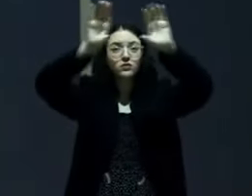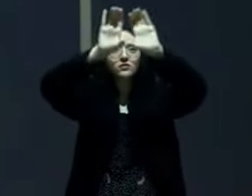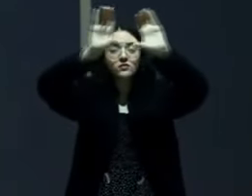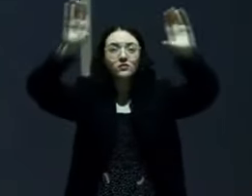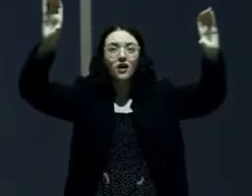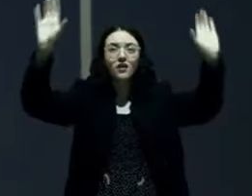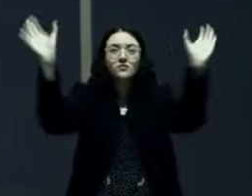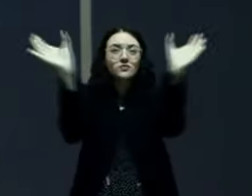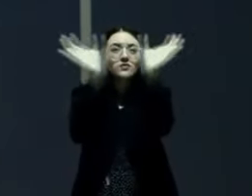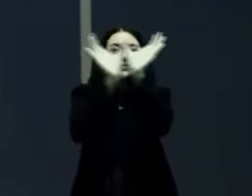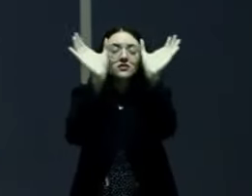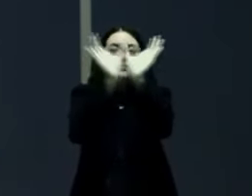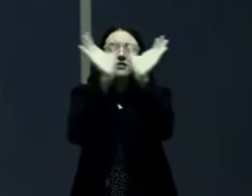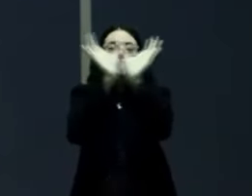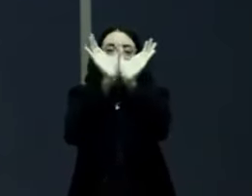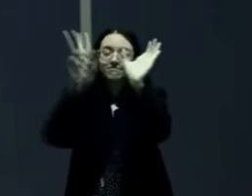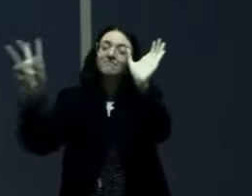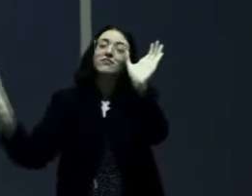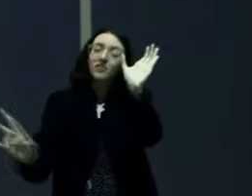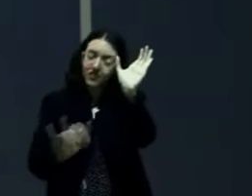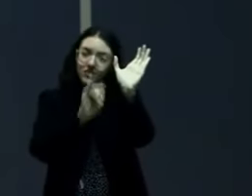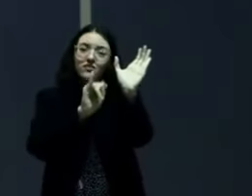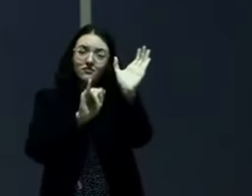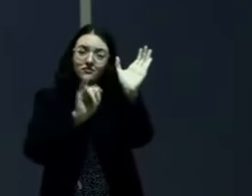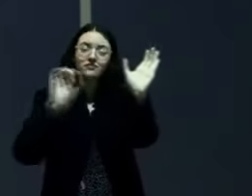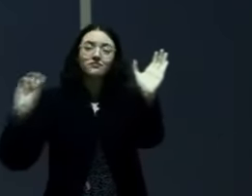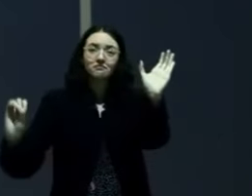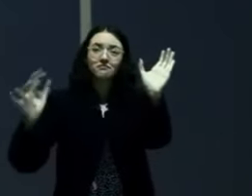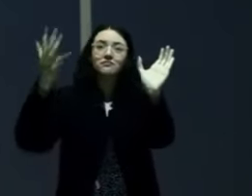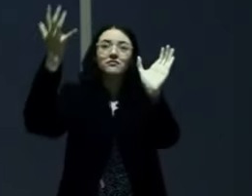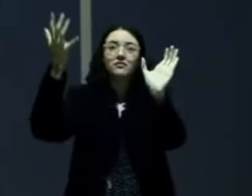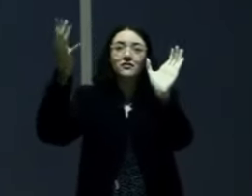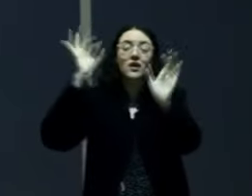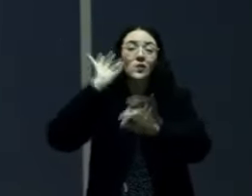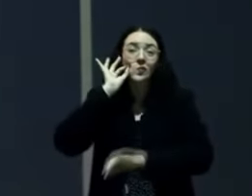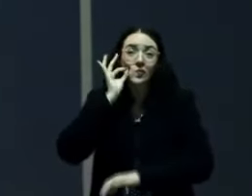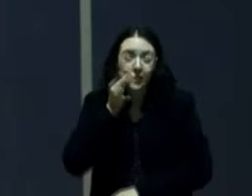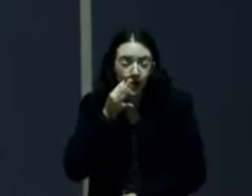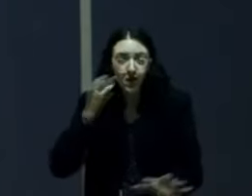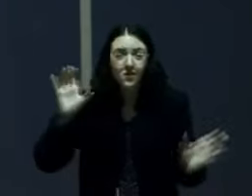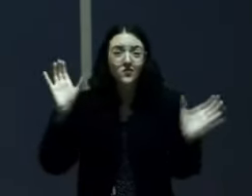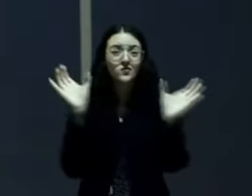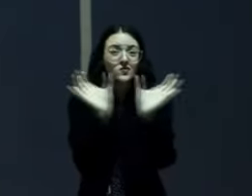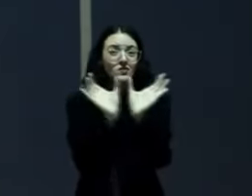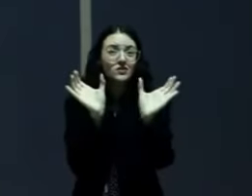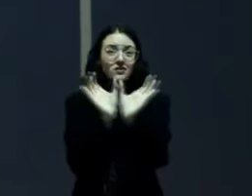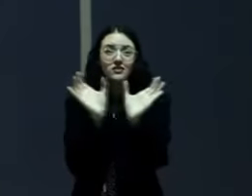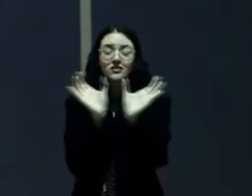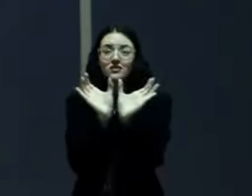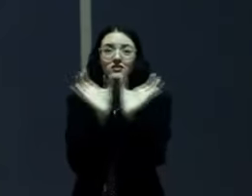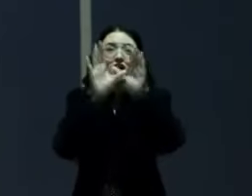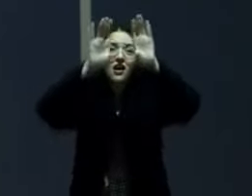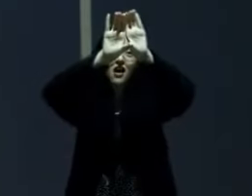Isso vai acontecer. Está por vir a maior de todas as